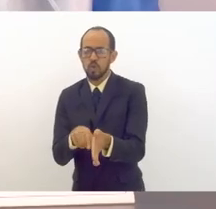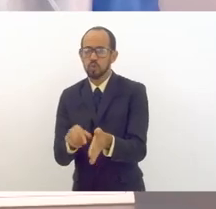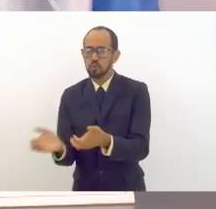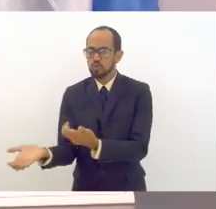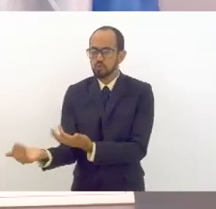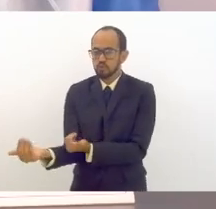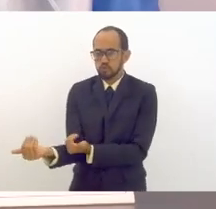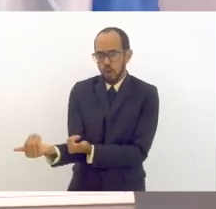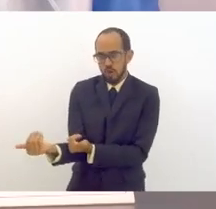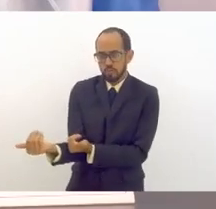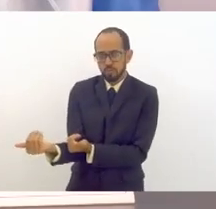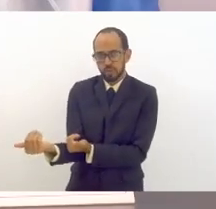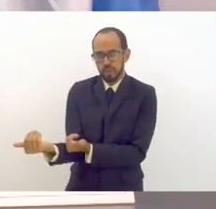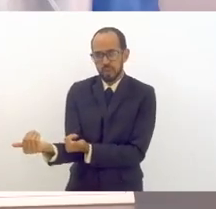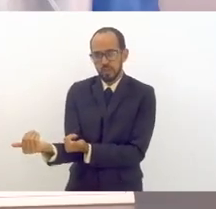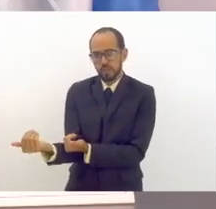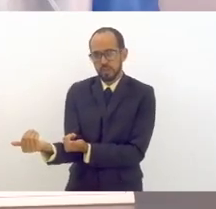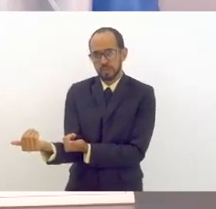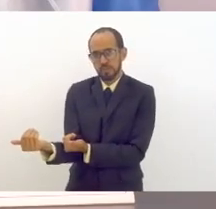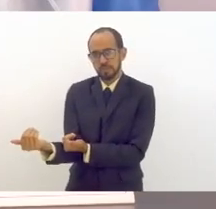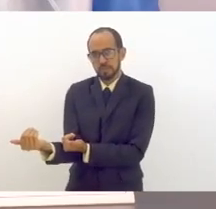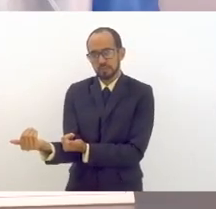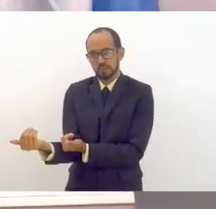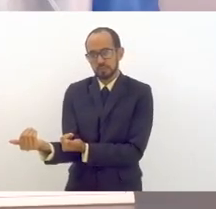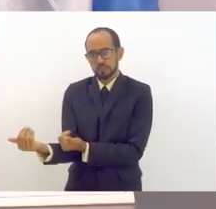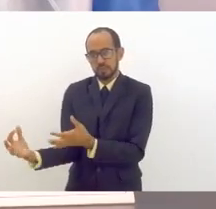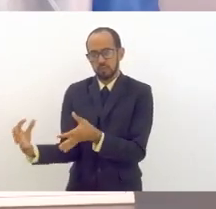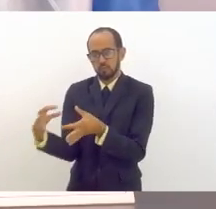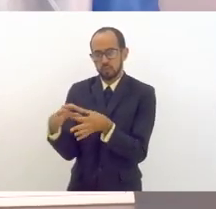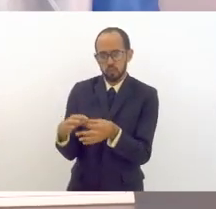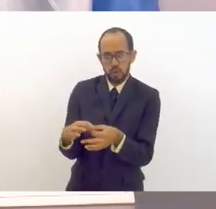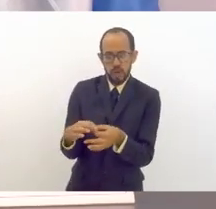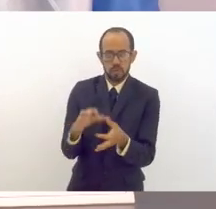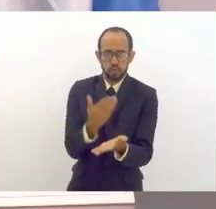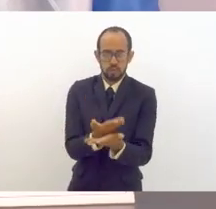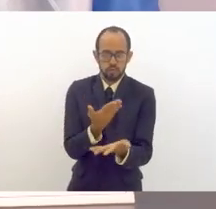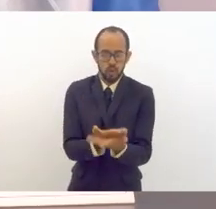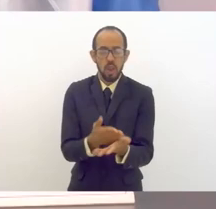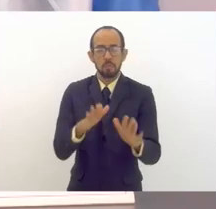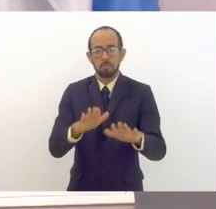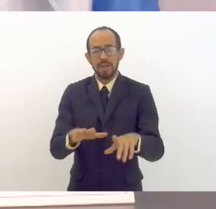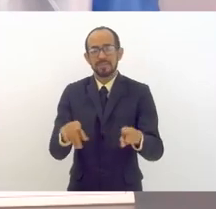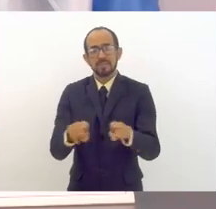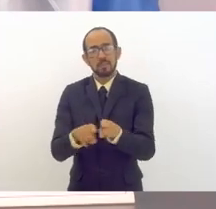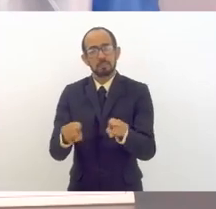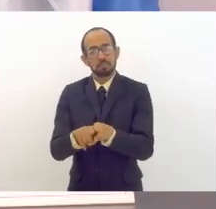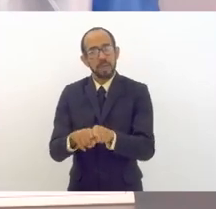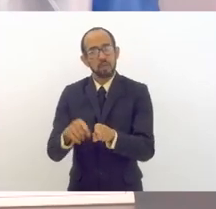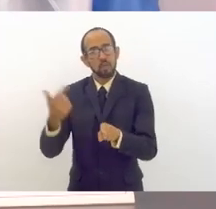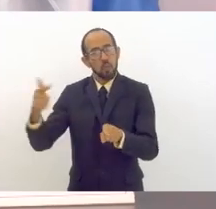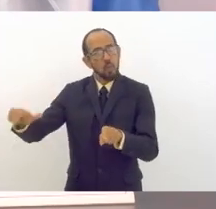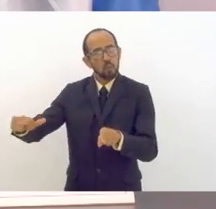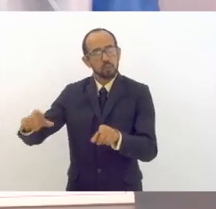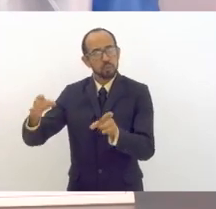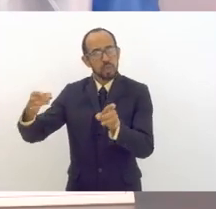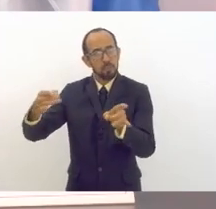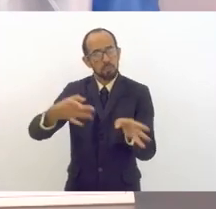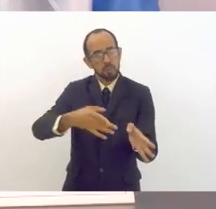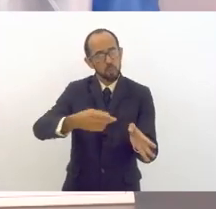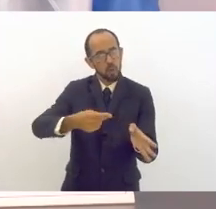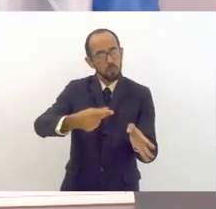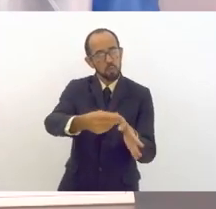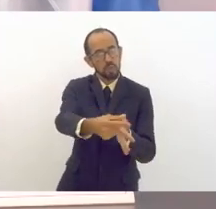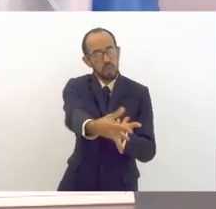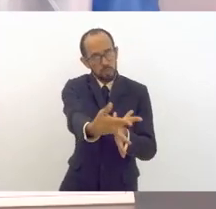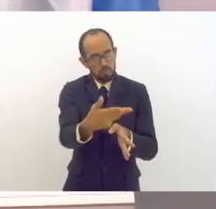jovem, daquele estudante que esteve vinculado à escola, mas também daquele que não está mais. Hoje, a busca